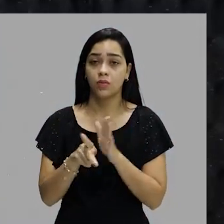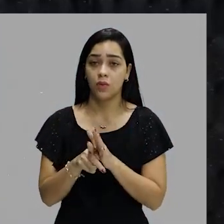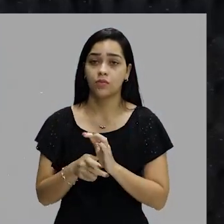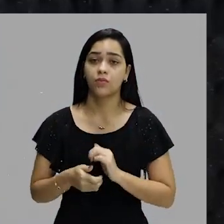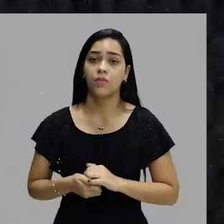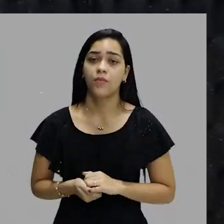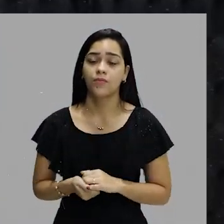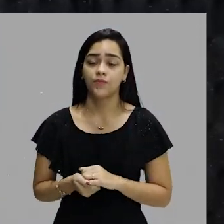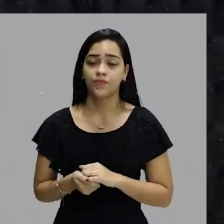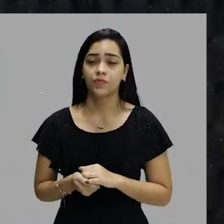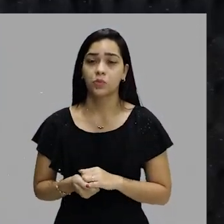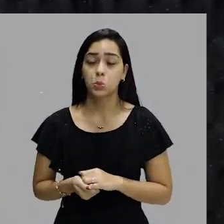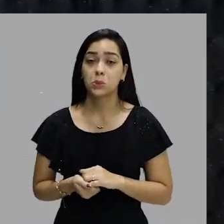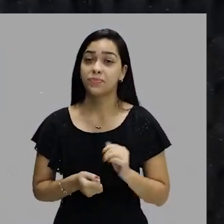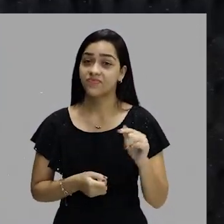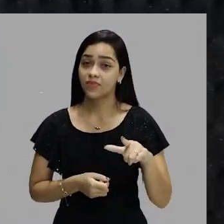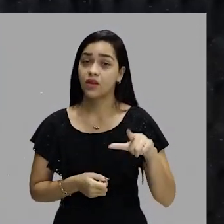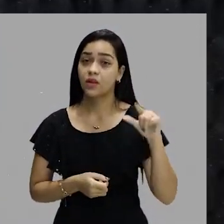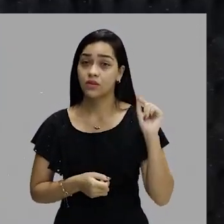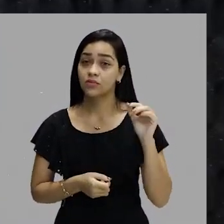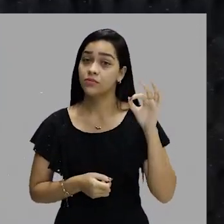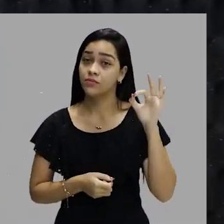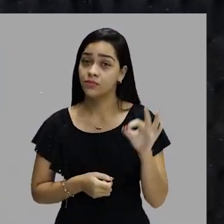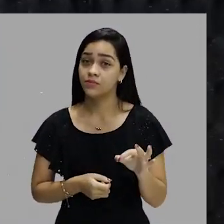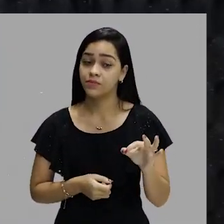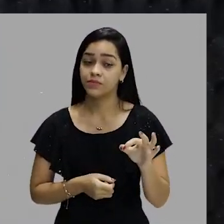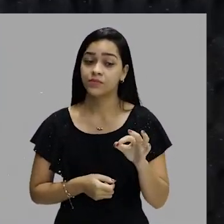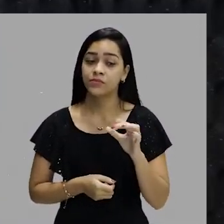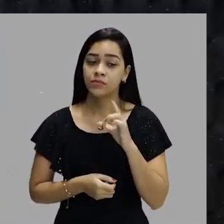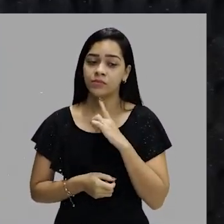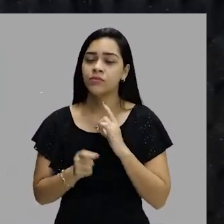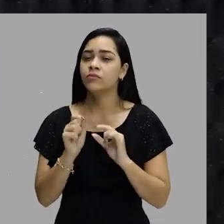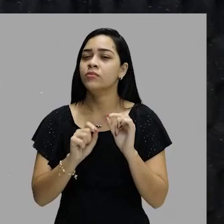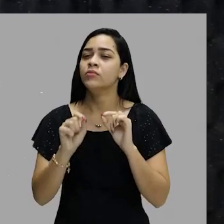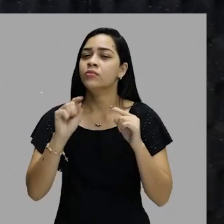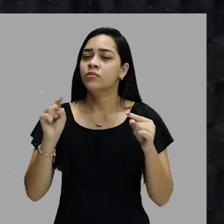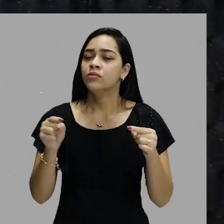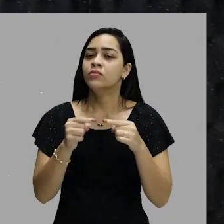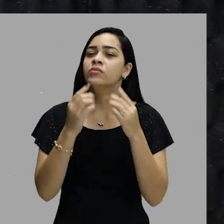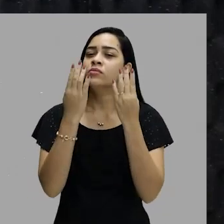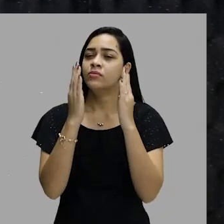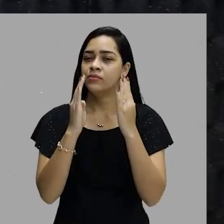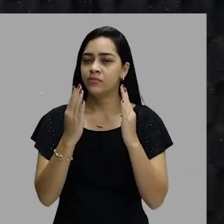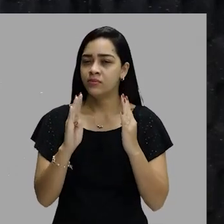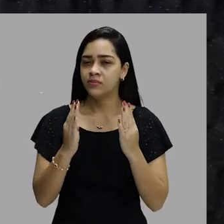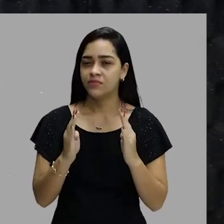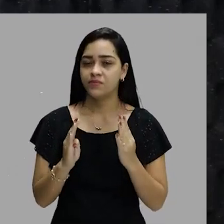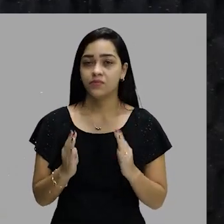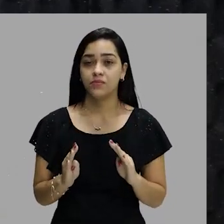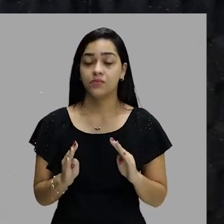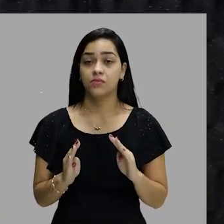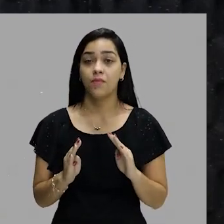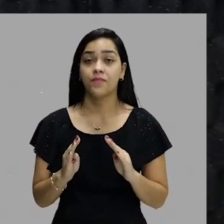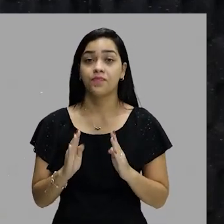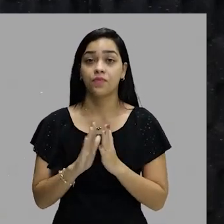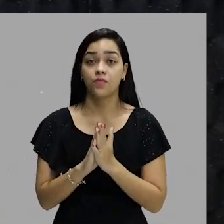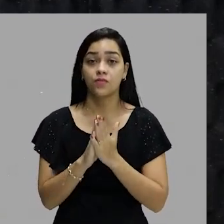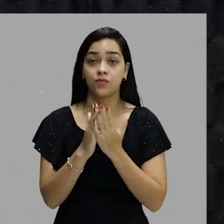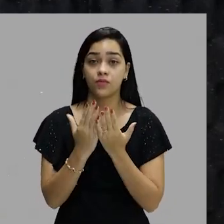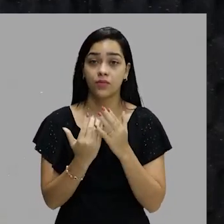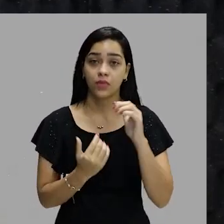dele. Esta é a alternativa correta, que tem a ver com a análise aqui da obra